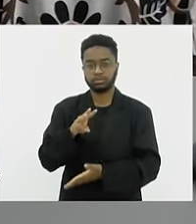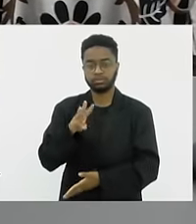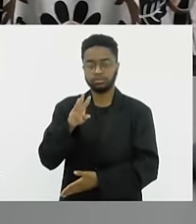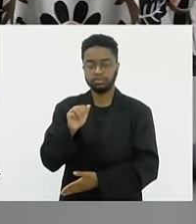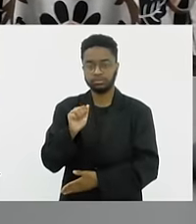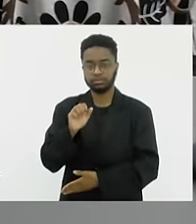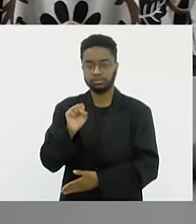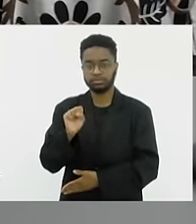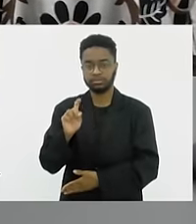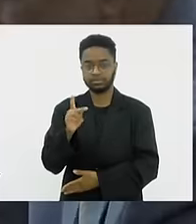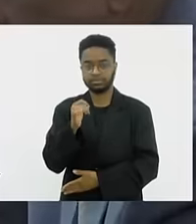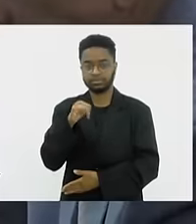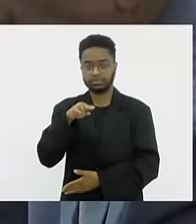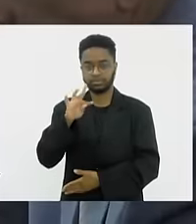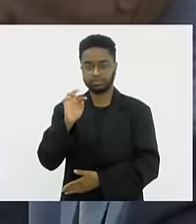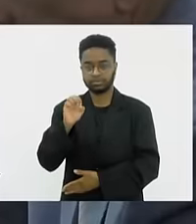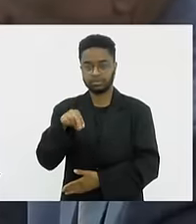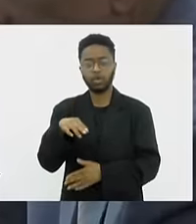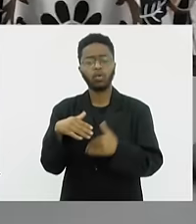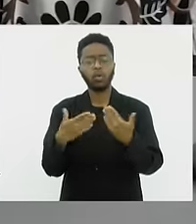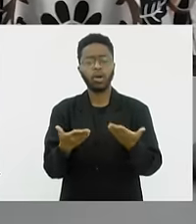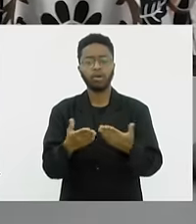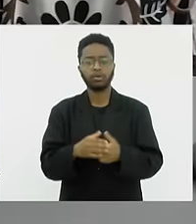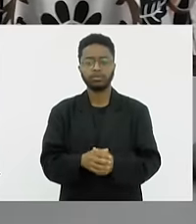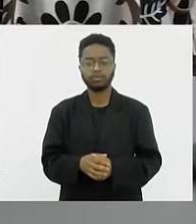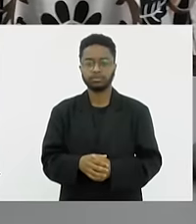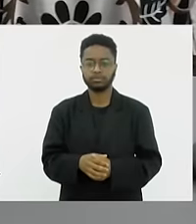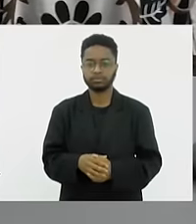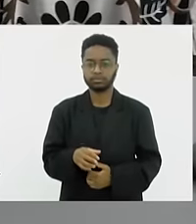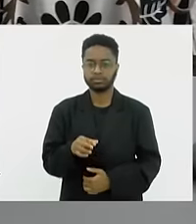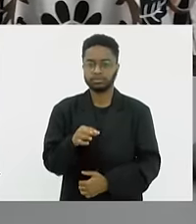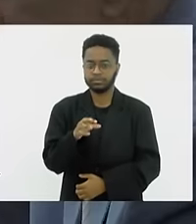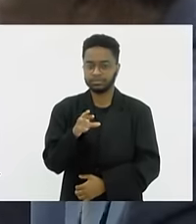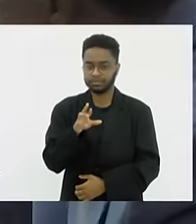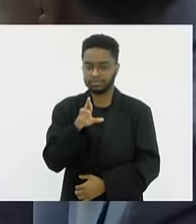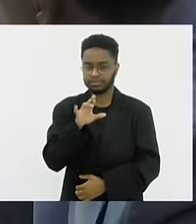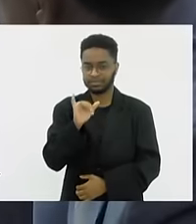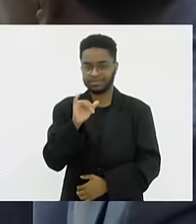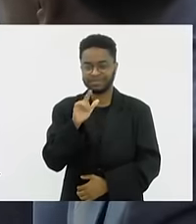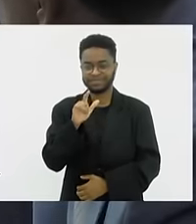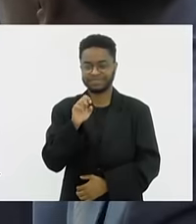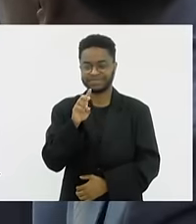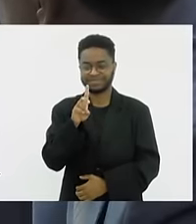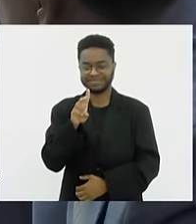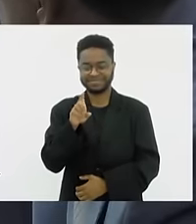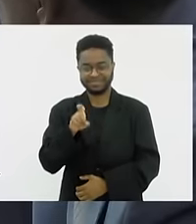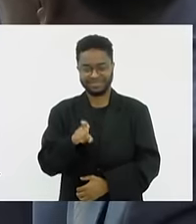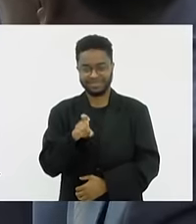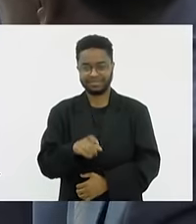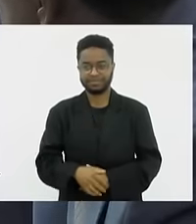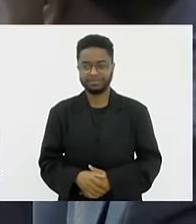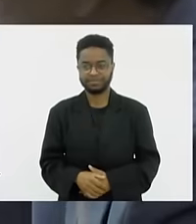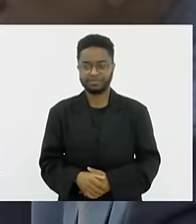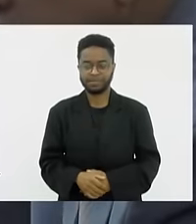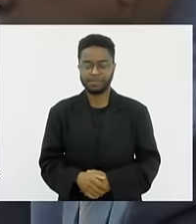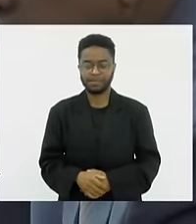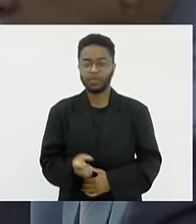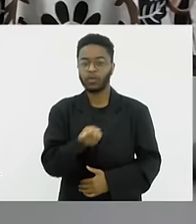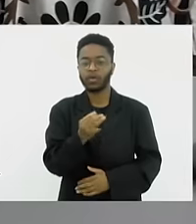loucura. Qual o veículo que está com ele? É uma Hilux. SW4? Sim. Blindada? Ao custo de